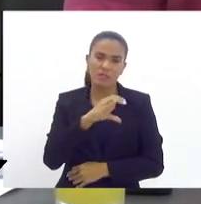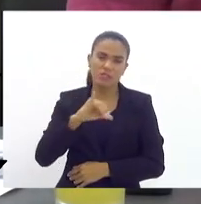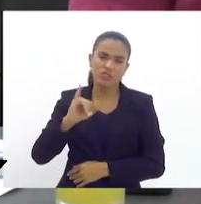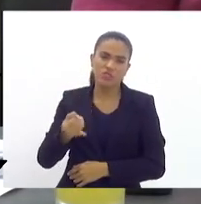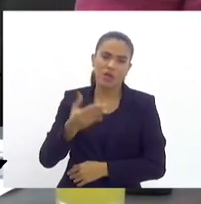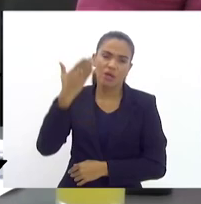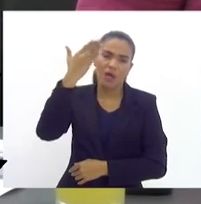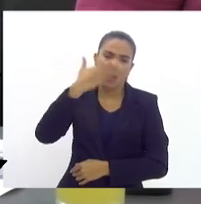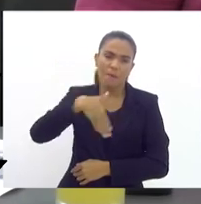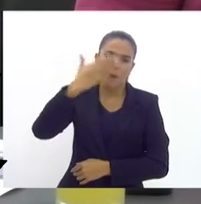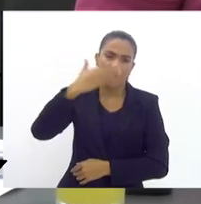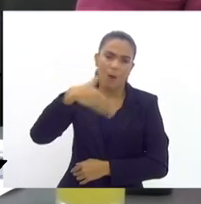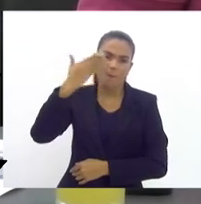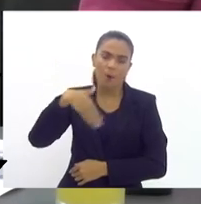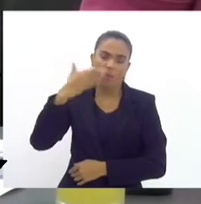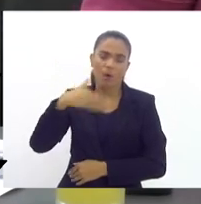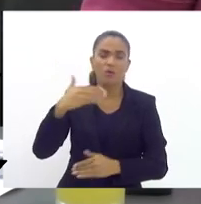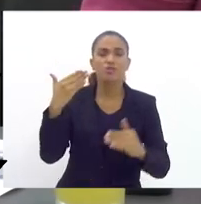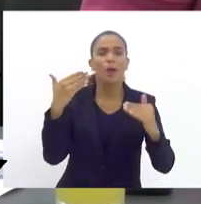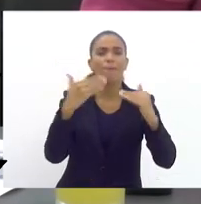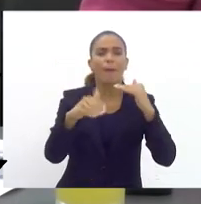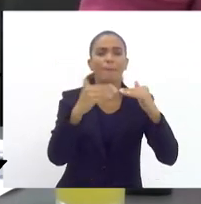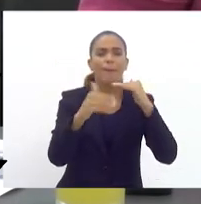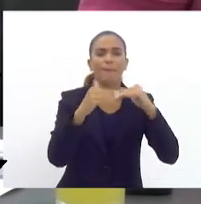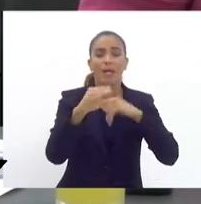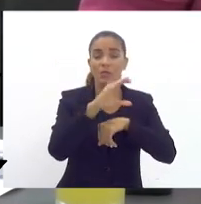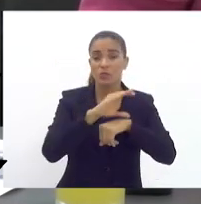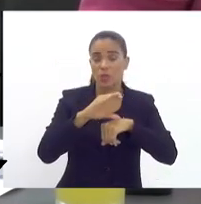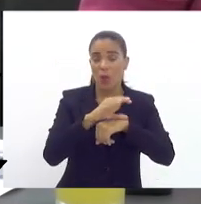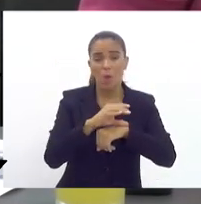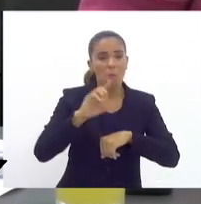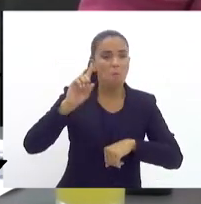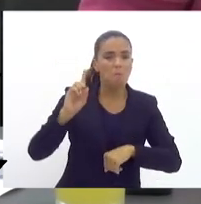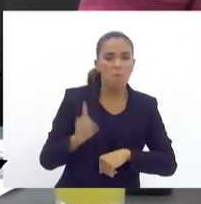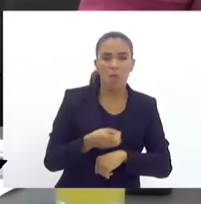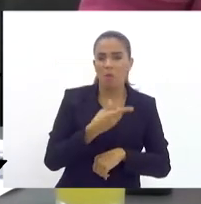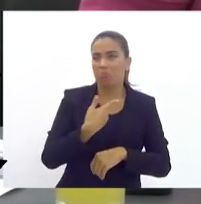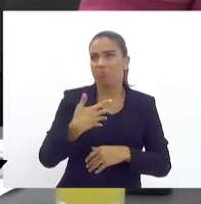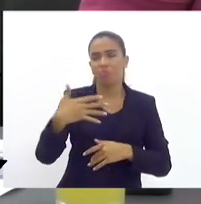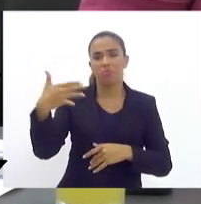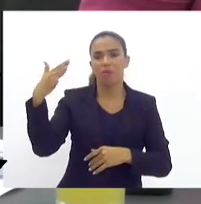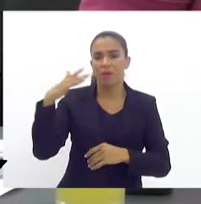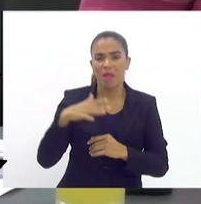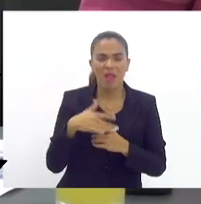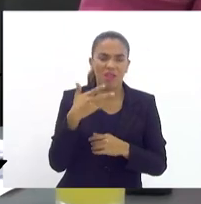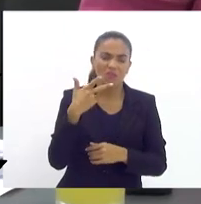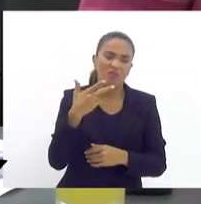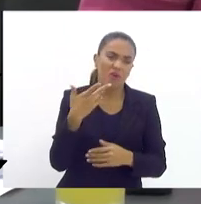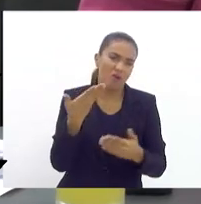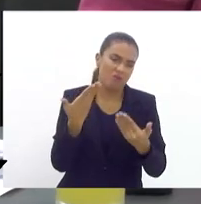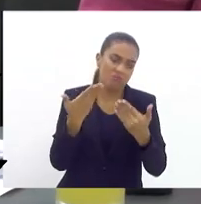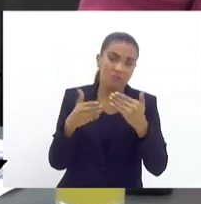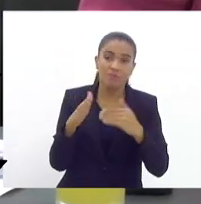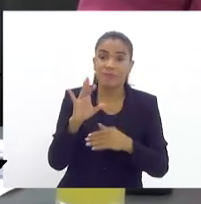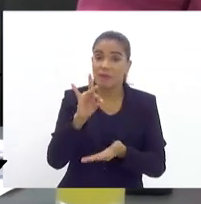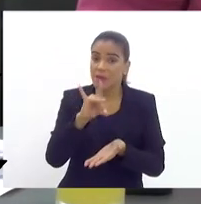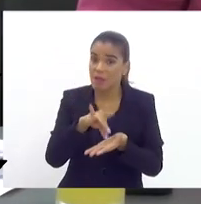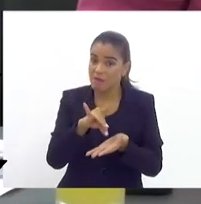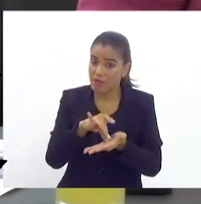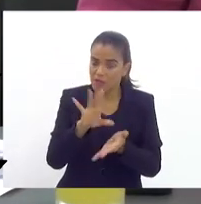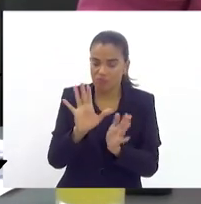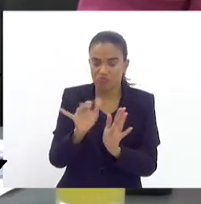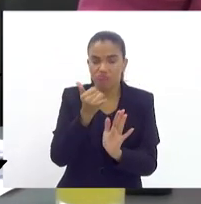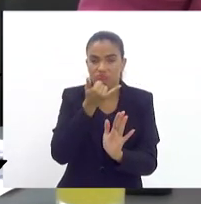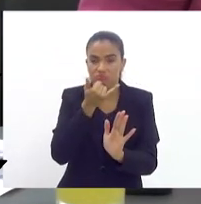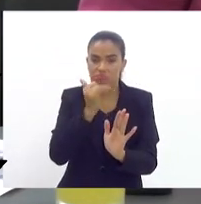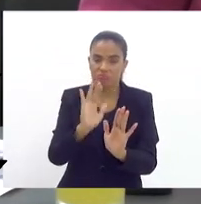aprovou como constitucional uns 100 programas? Então, eu vou abrir a divergência. Na verdade, pela ordem,